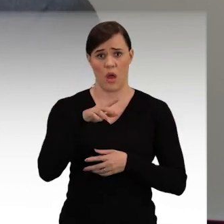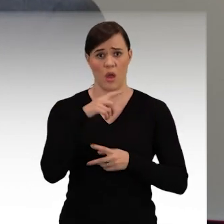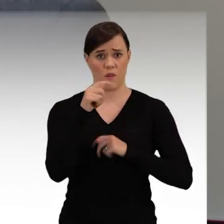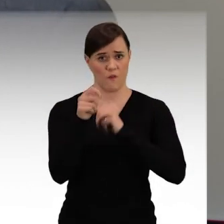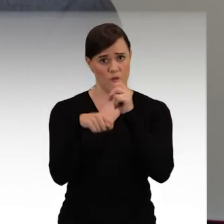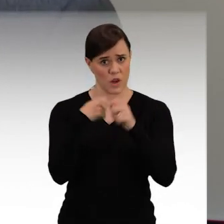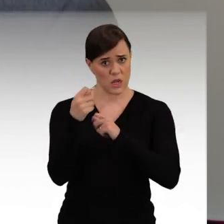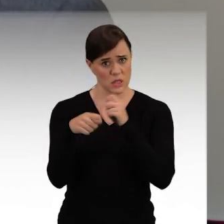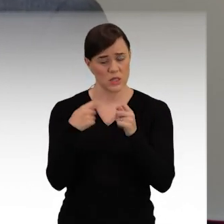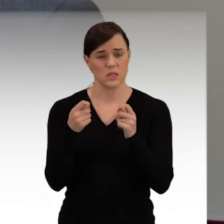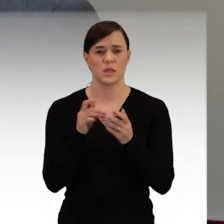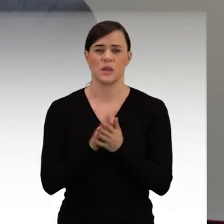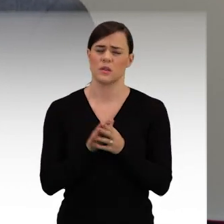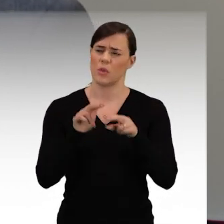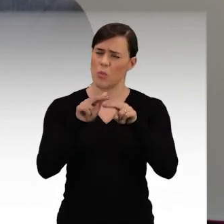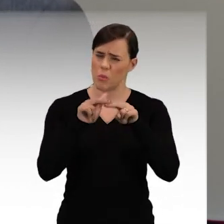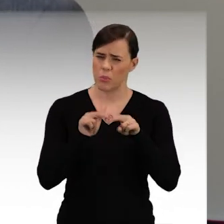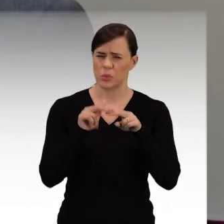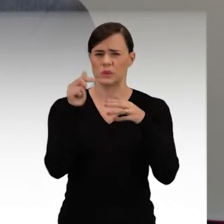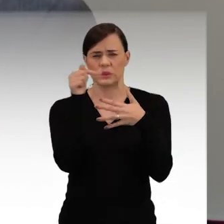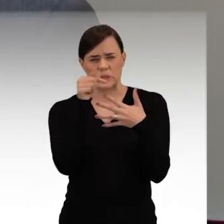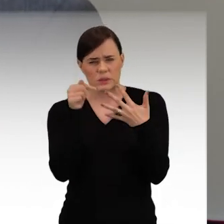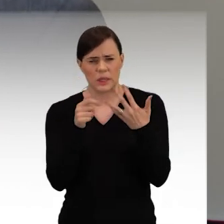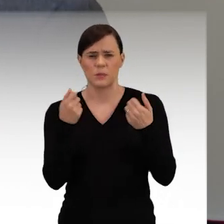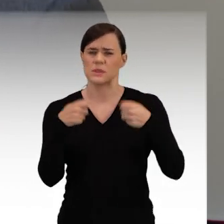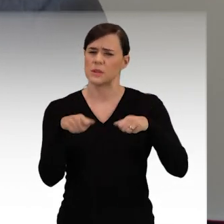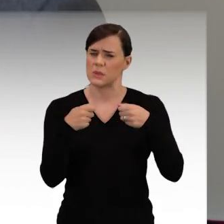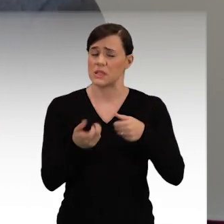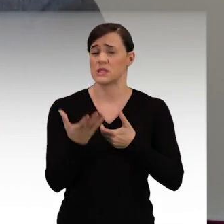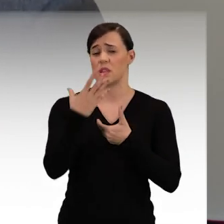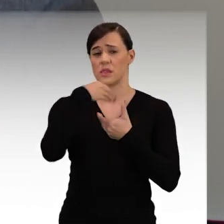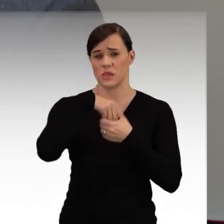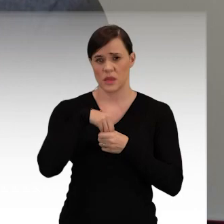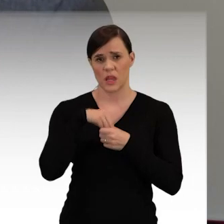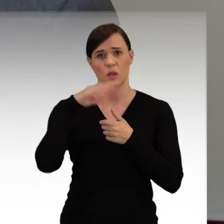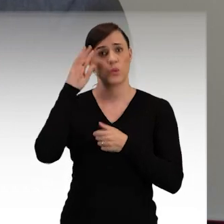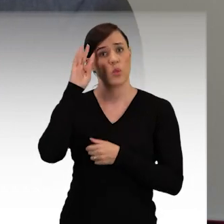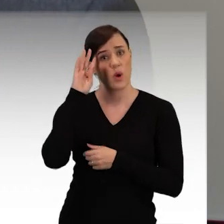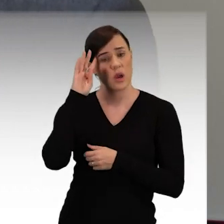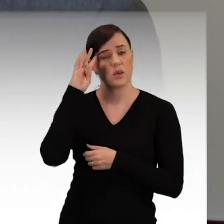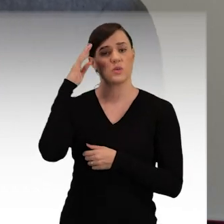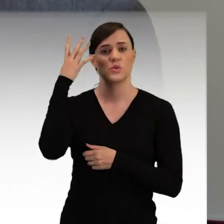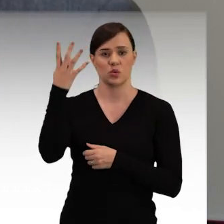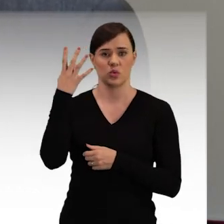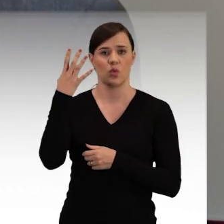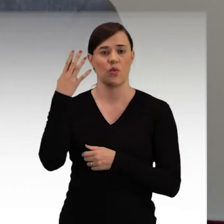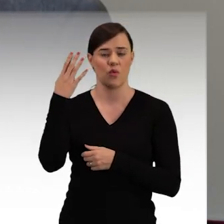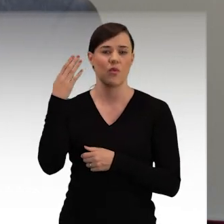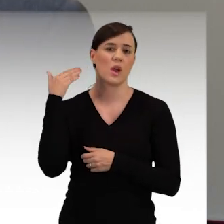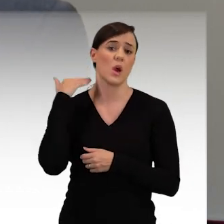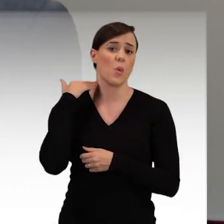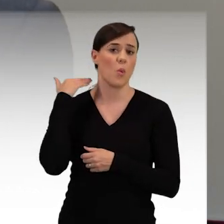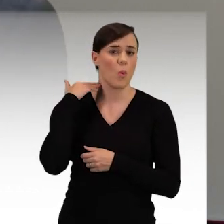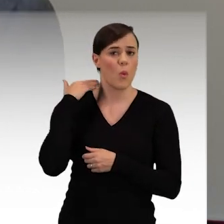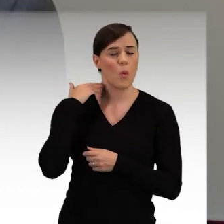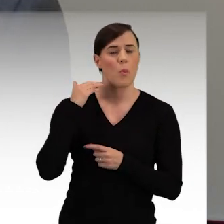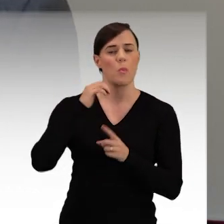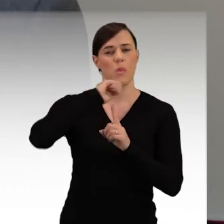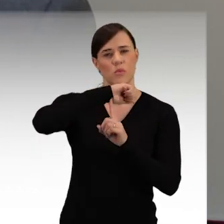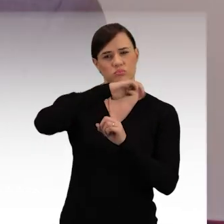acho que tem algumas questões mínimas de governança interna que o Banco Central se